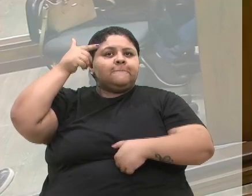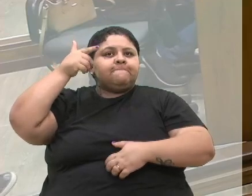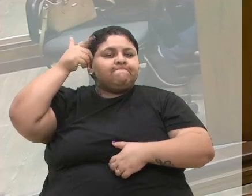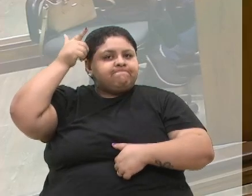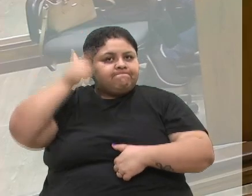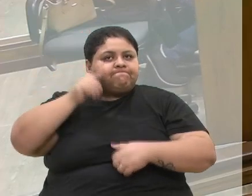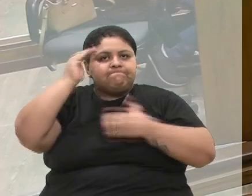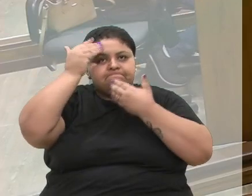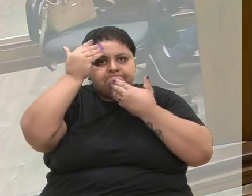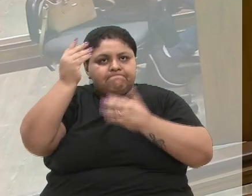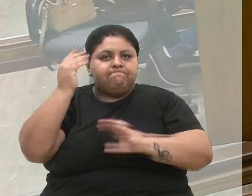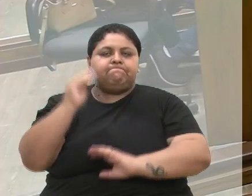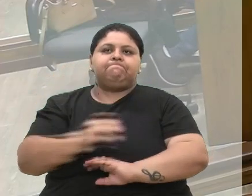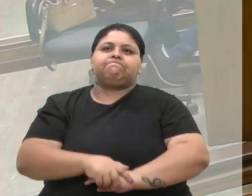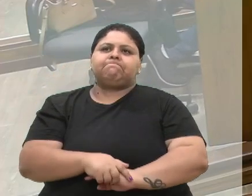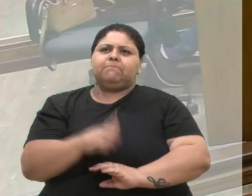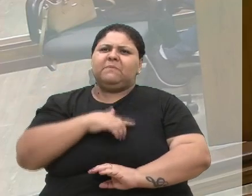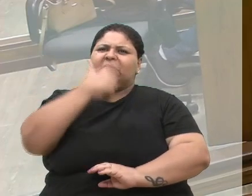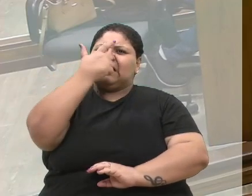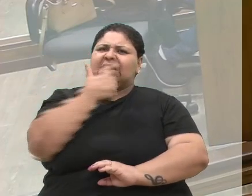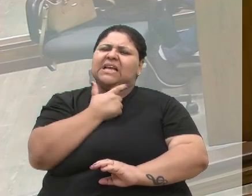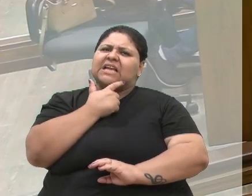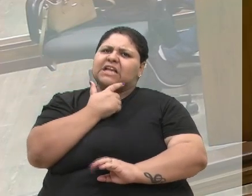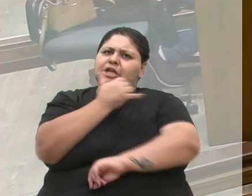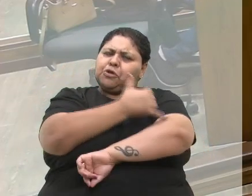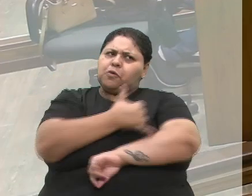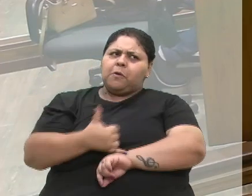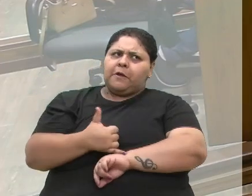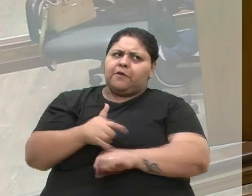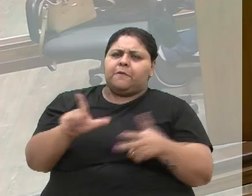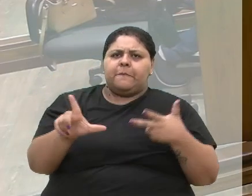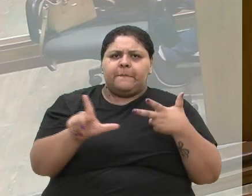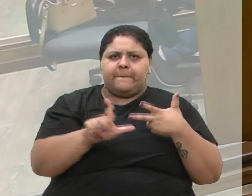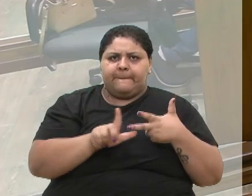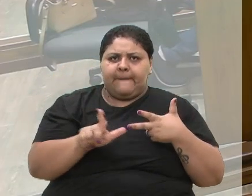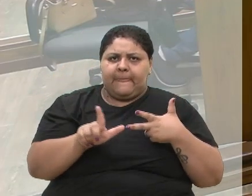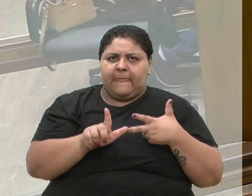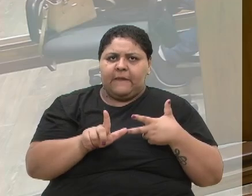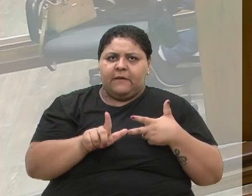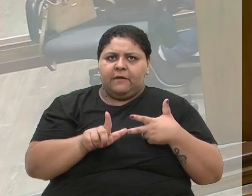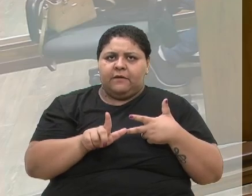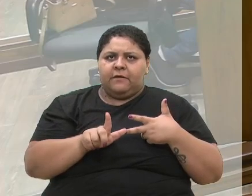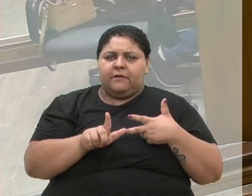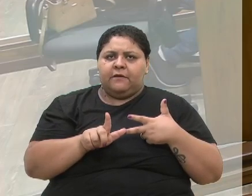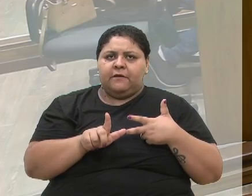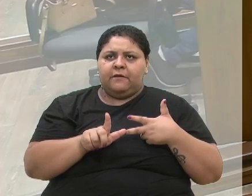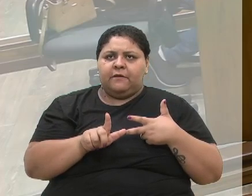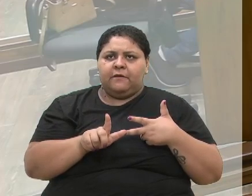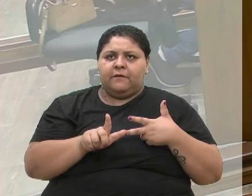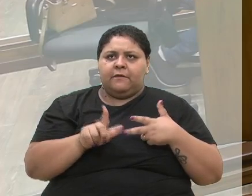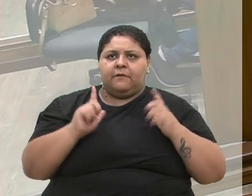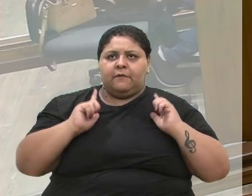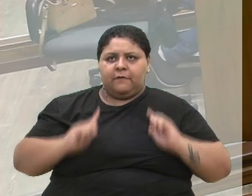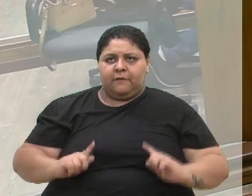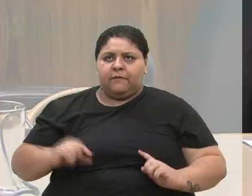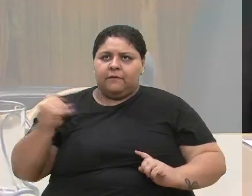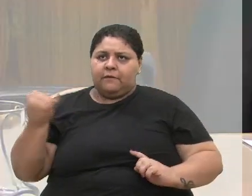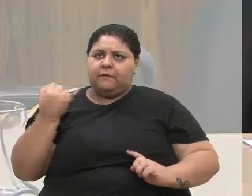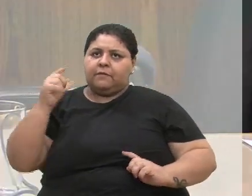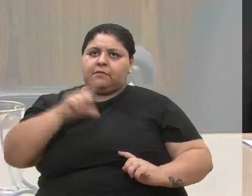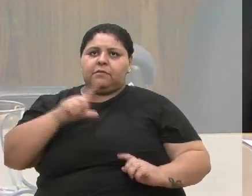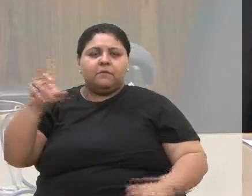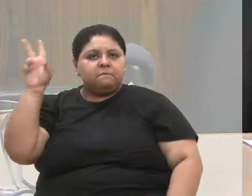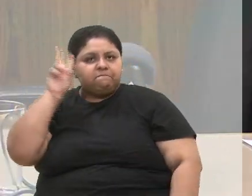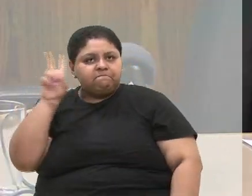Obrigado, vereador Bressan. Eu acho que passar pelo legislativo, para quem se pretende na gestão, é muito importante, e tem que